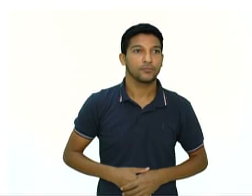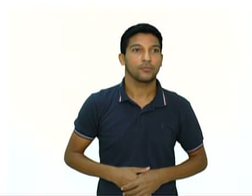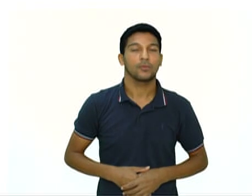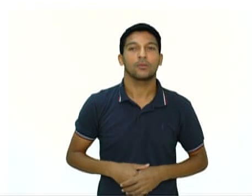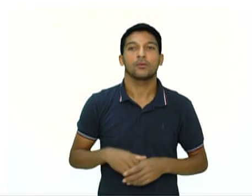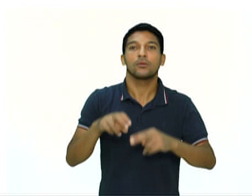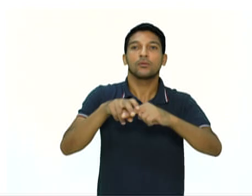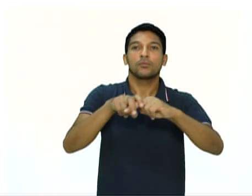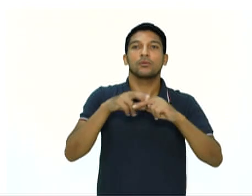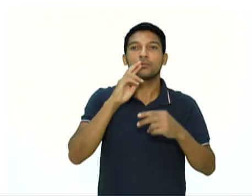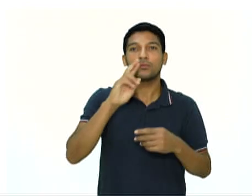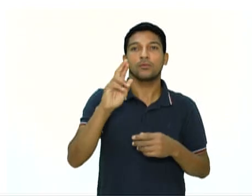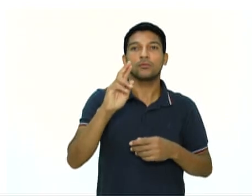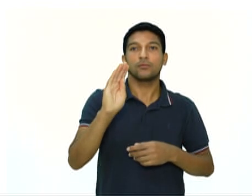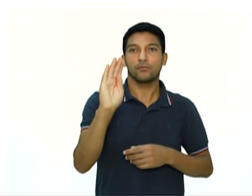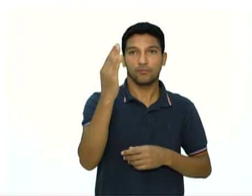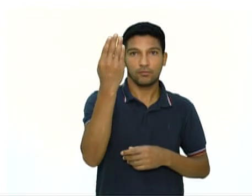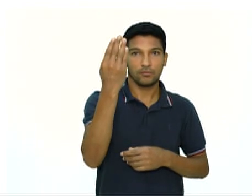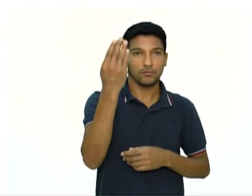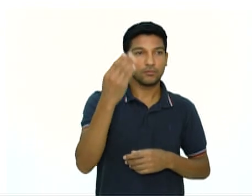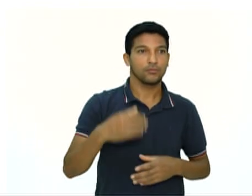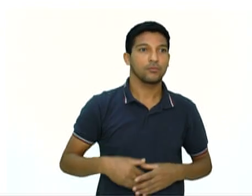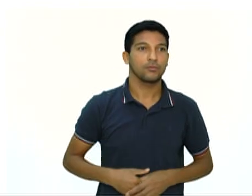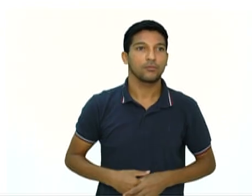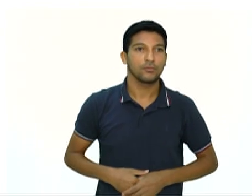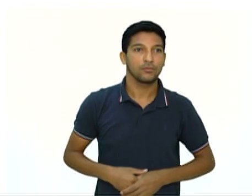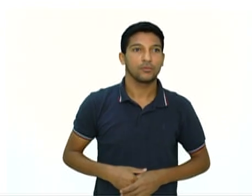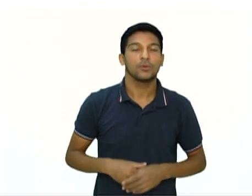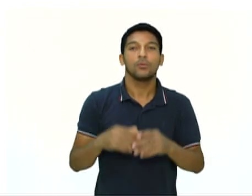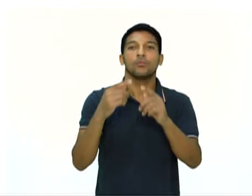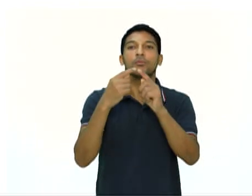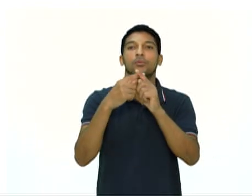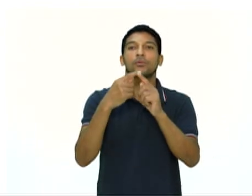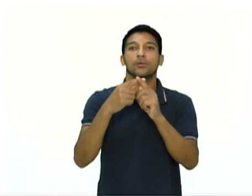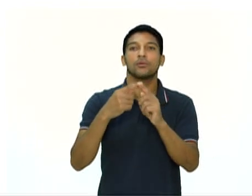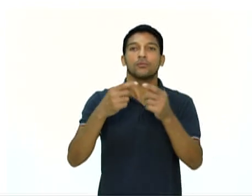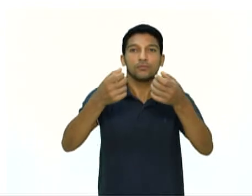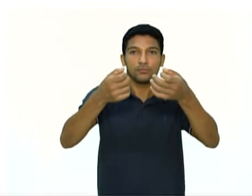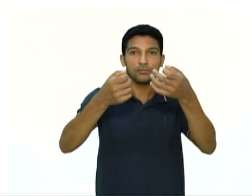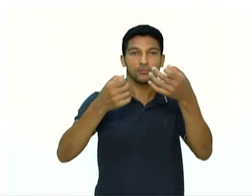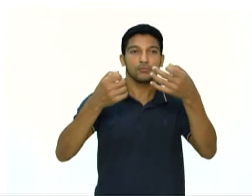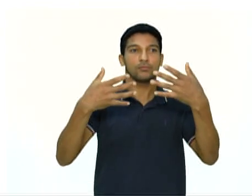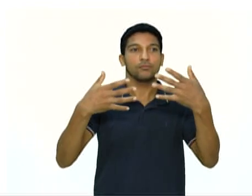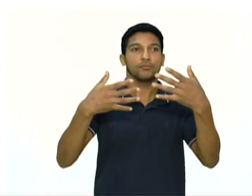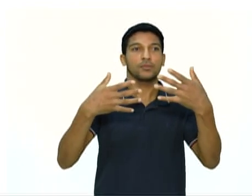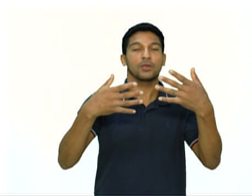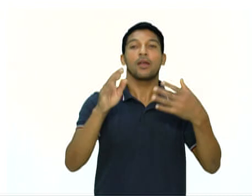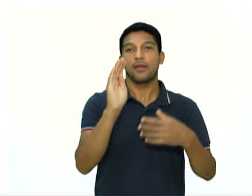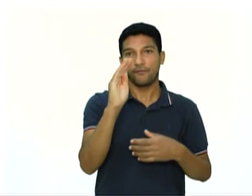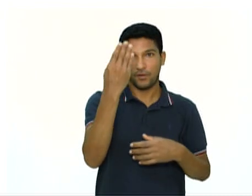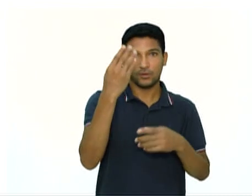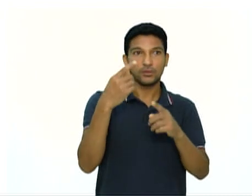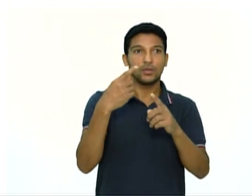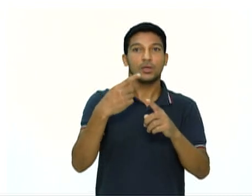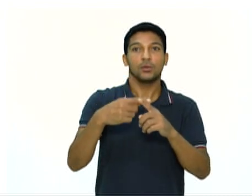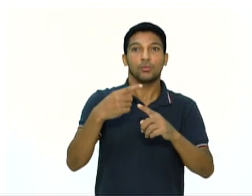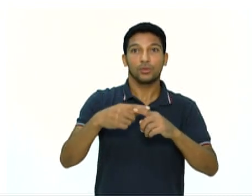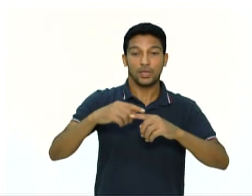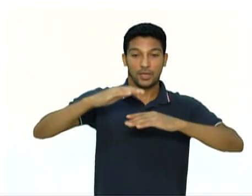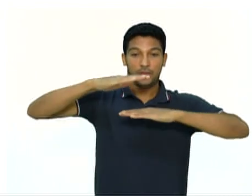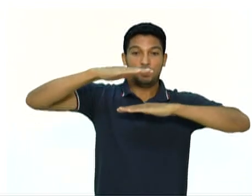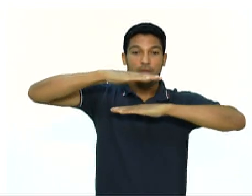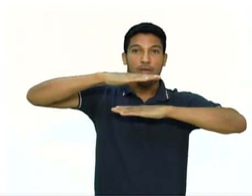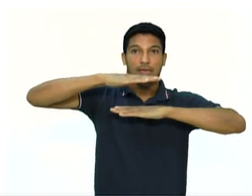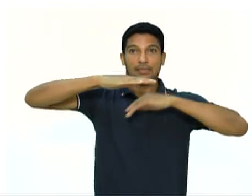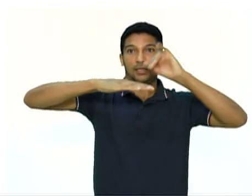a resposta é falsa, né? Pelo seguinte, né? Está lá dizendo assim, afirmação falsa, pois o segmento estiver sobre